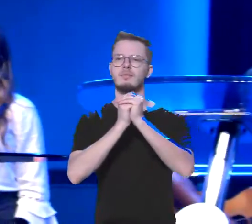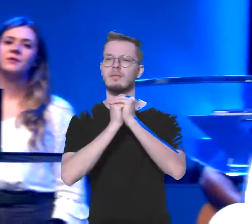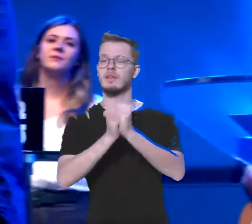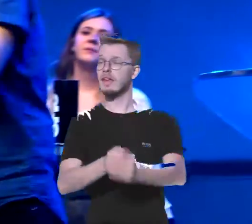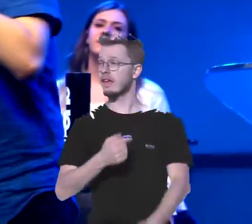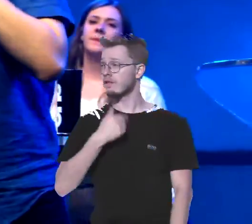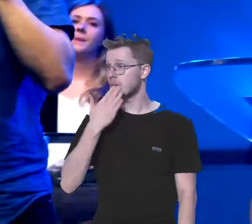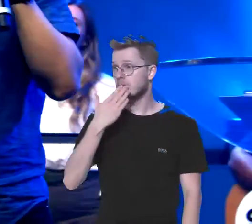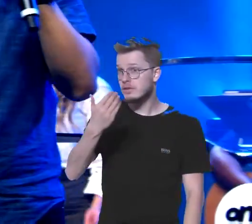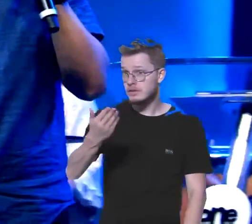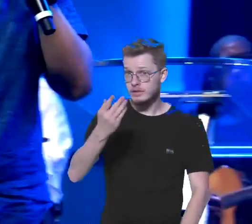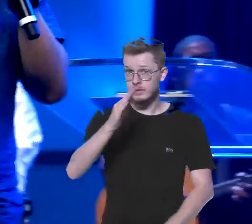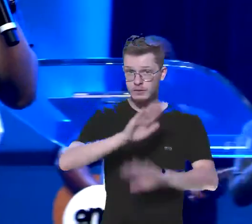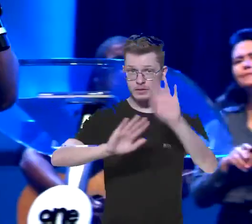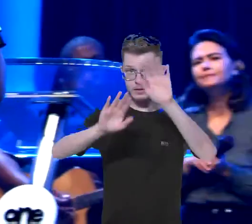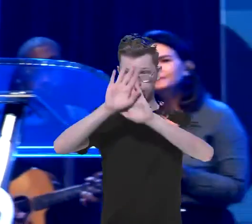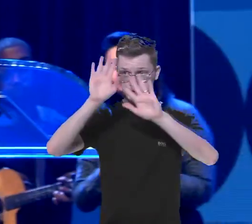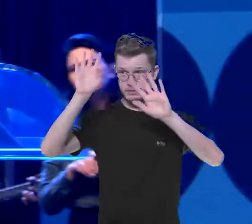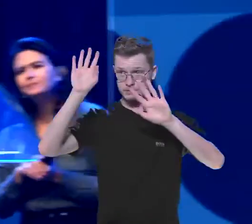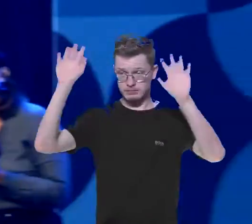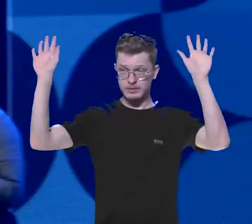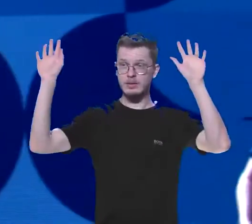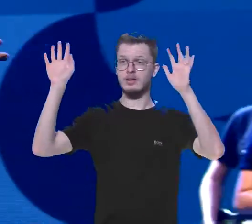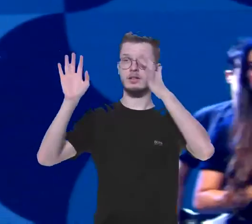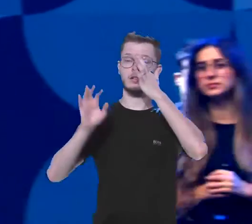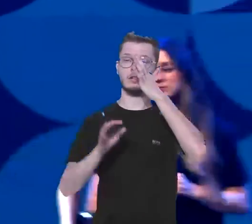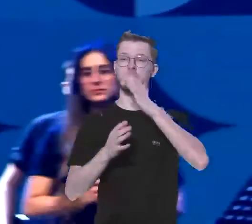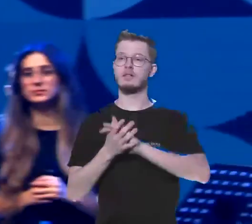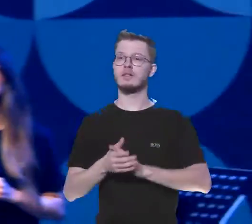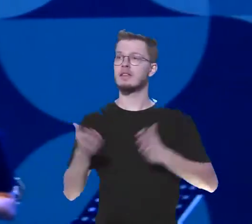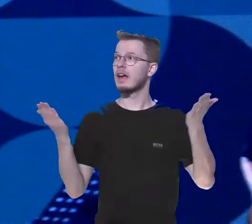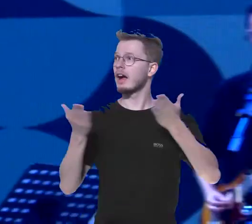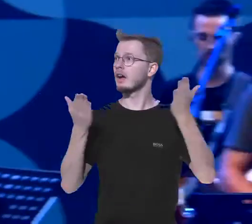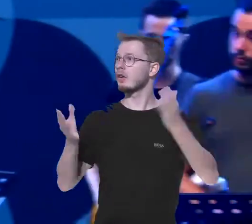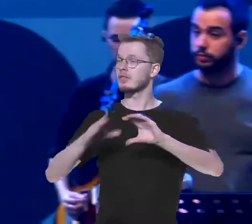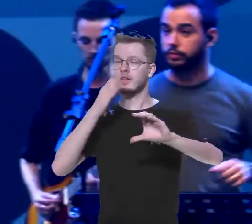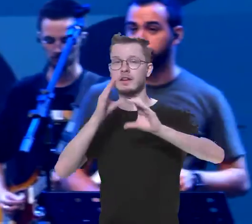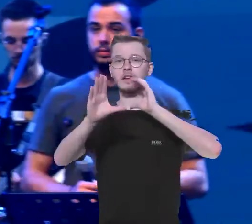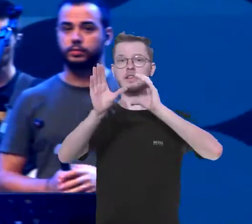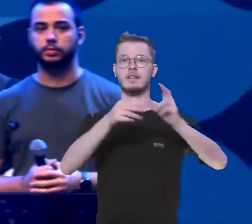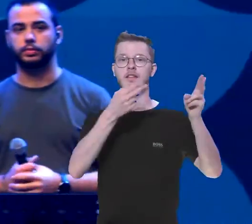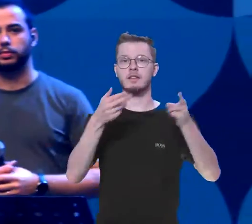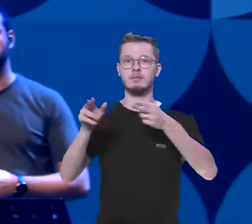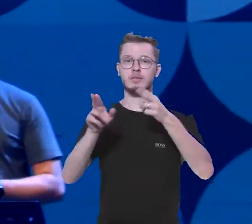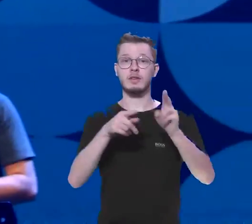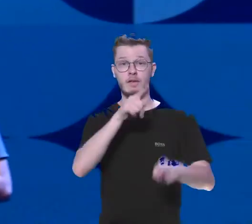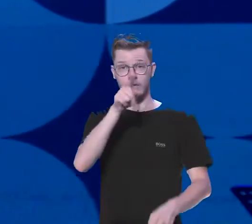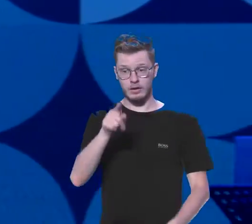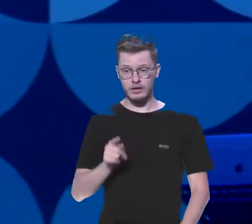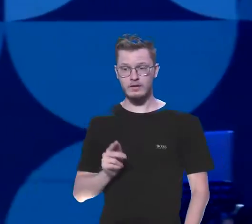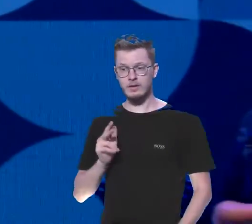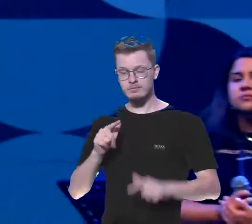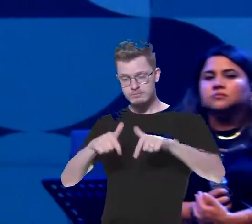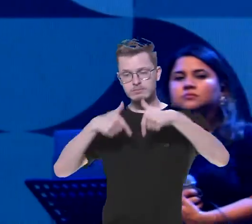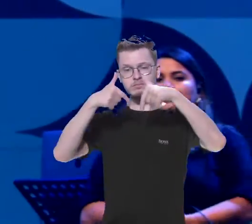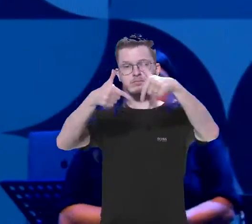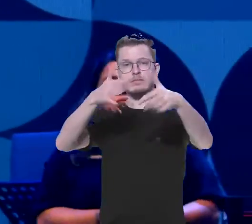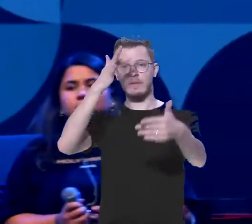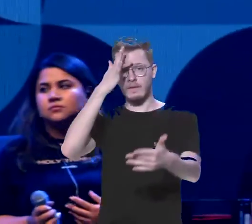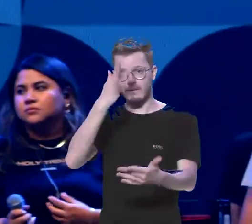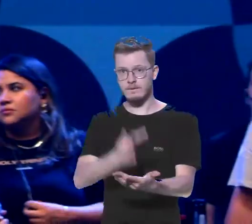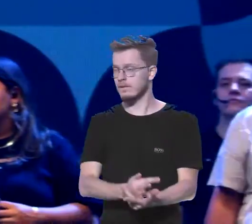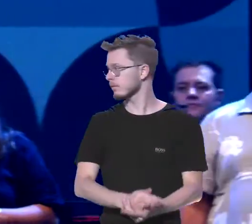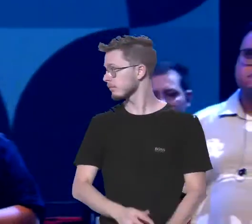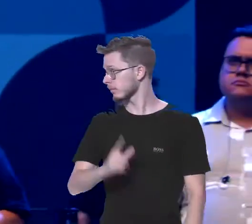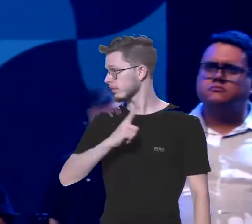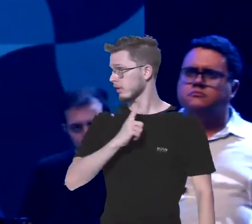pedir para você que ergueu as suas mãos, enquanto a gente cantar essa música, você vai tomar um passo de fé. Vai ter uma galera que está